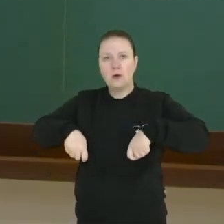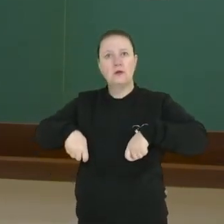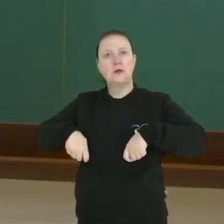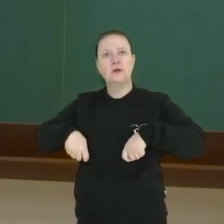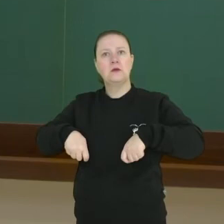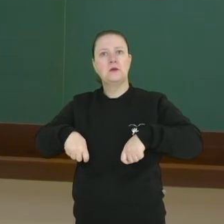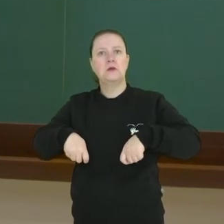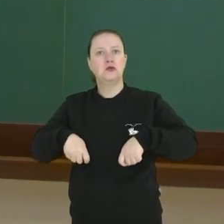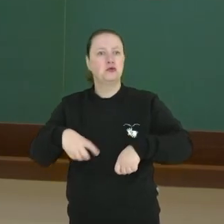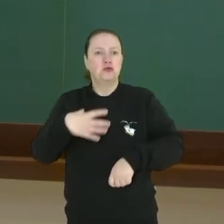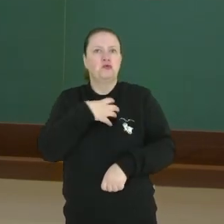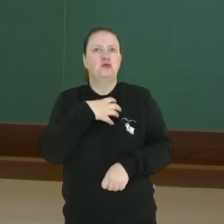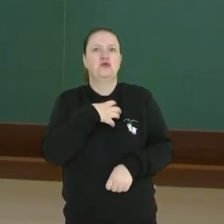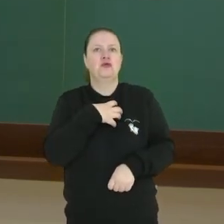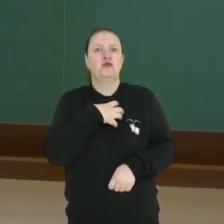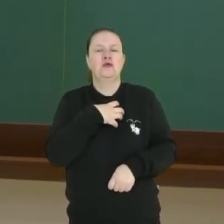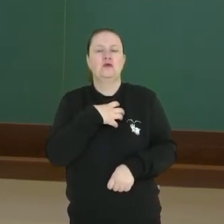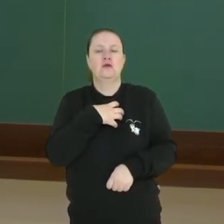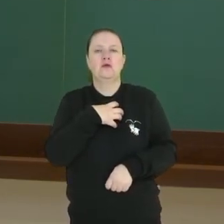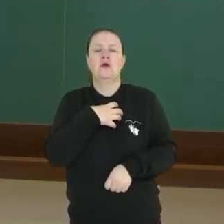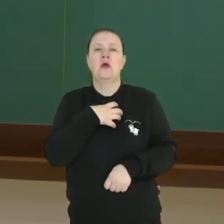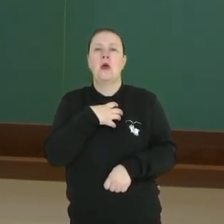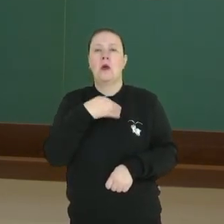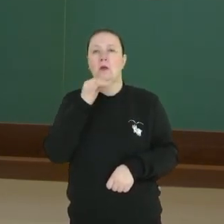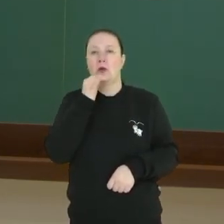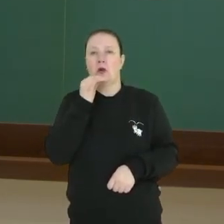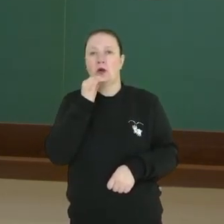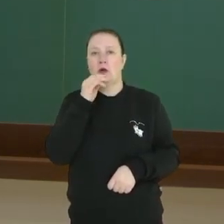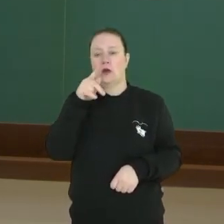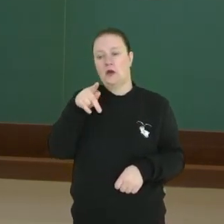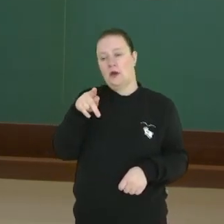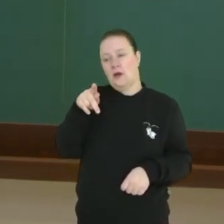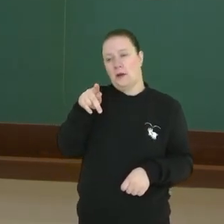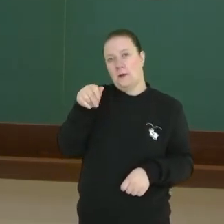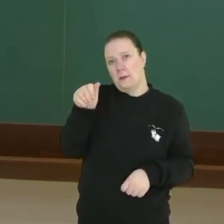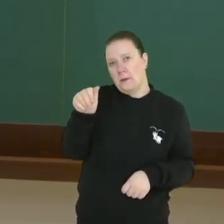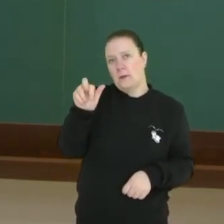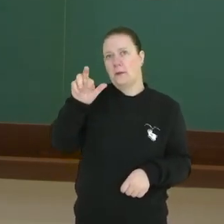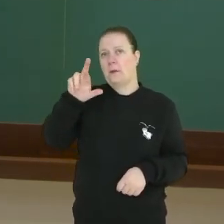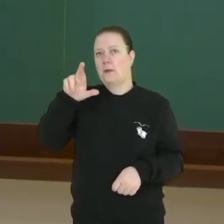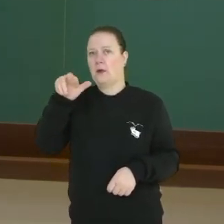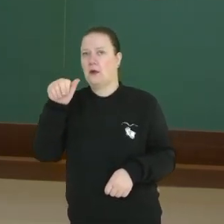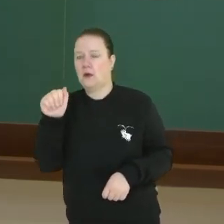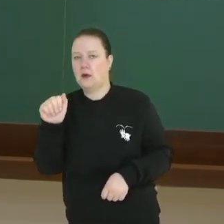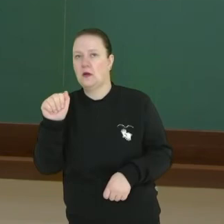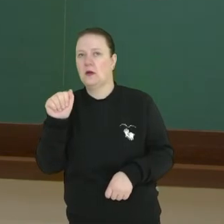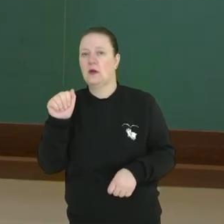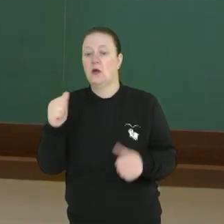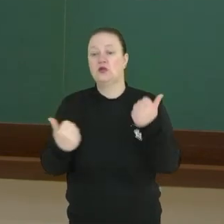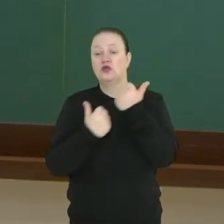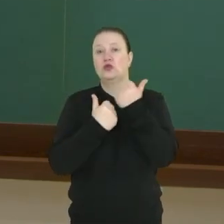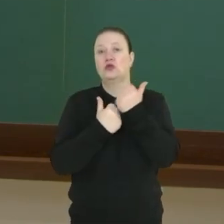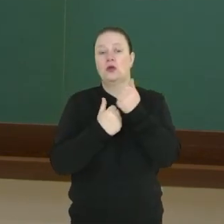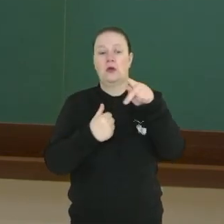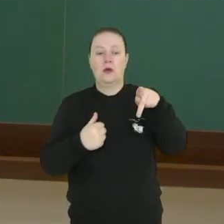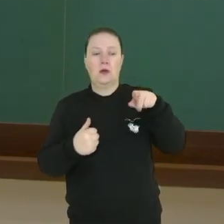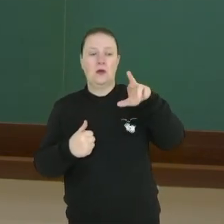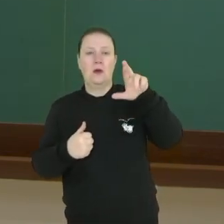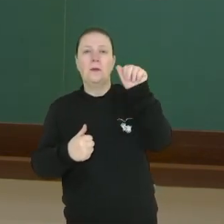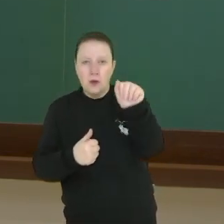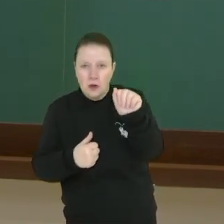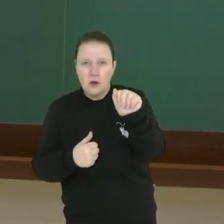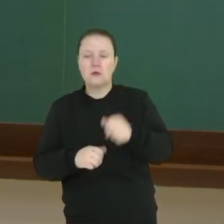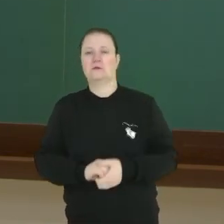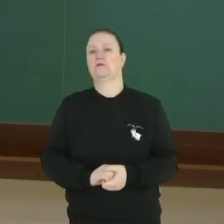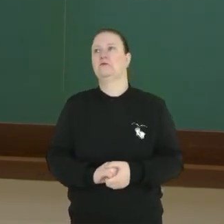das contrações, então, em vez de para, usar pra, né? Em vez de você usar se, você viu tal coisa